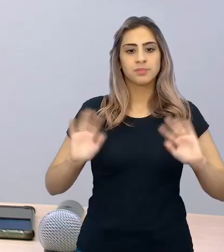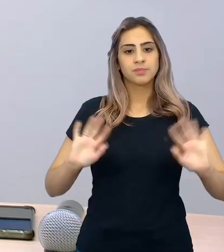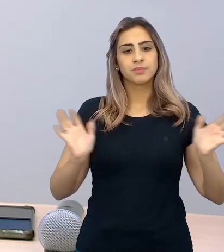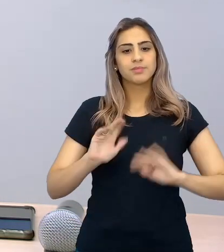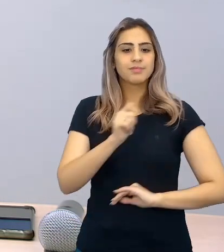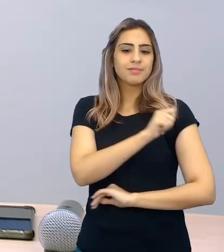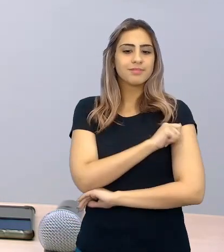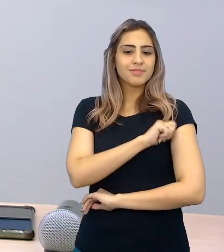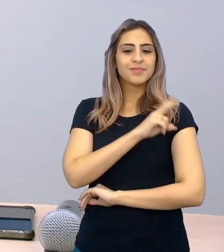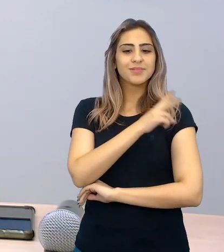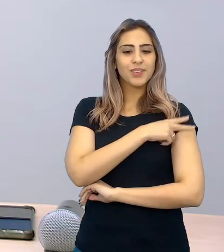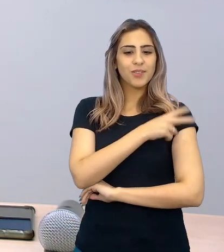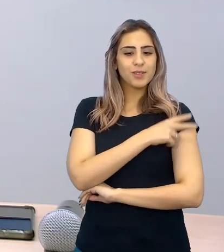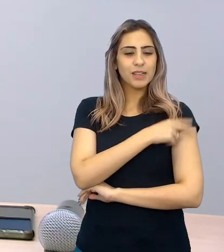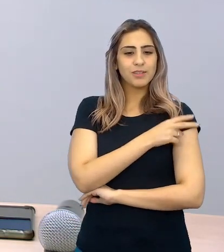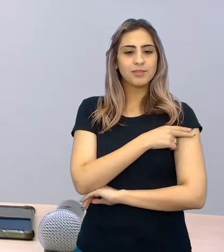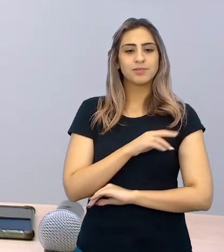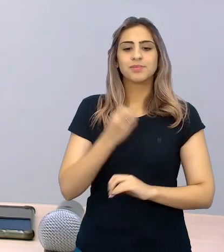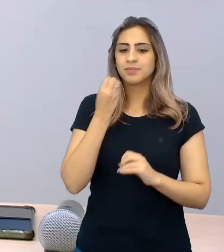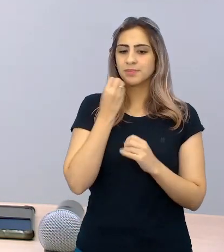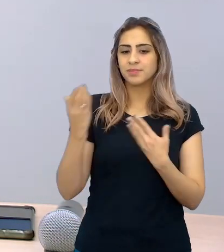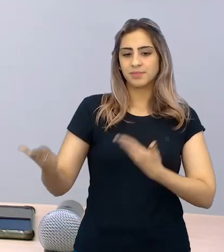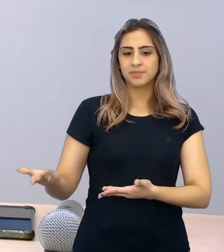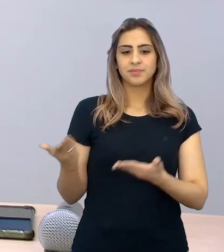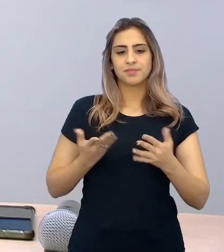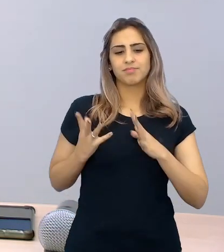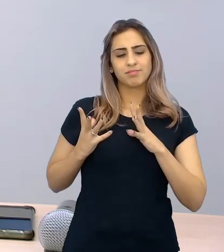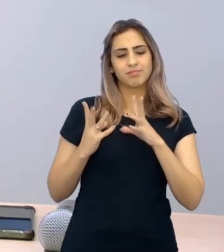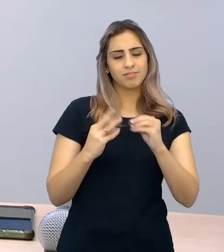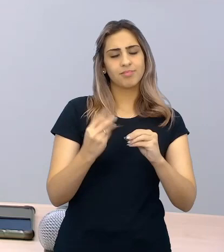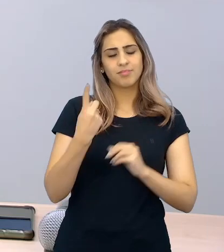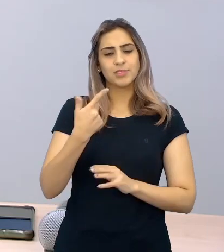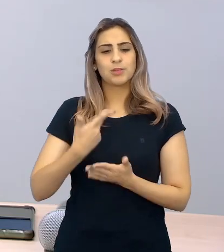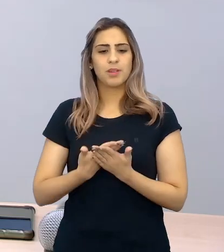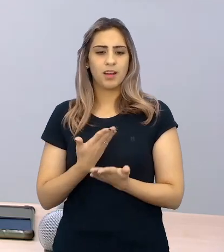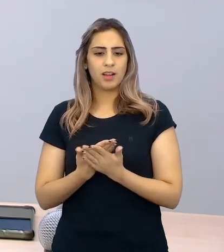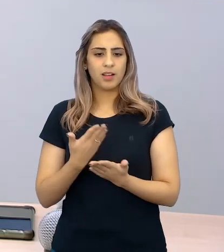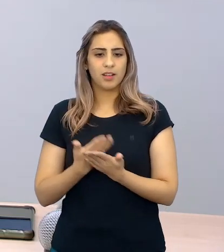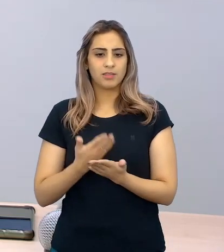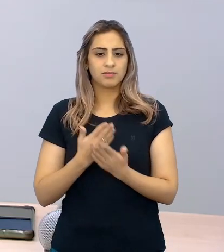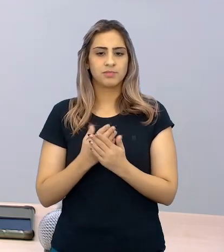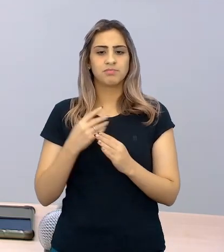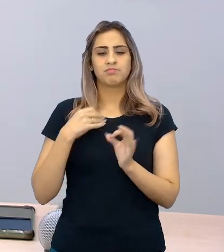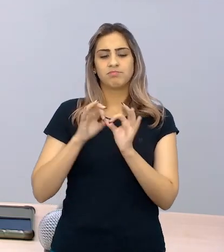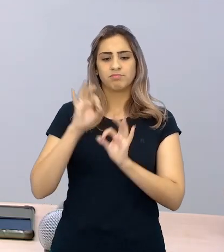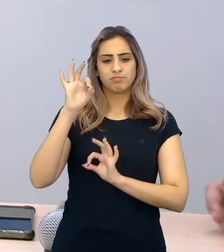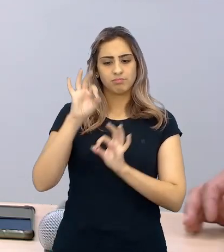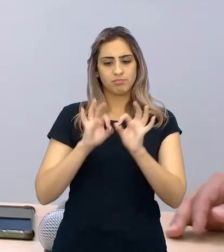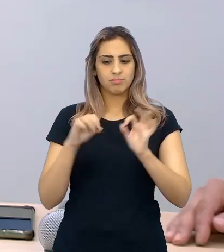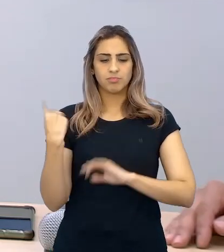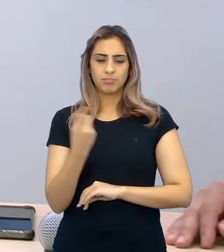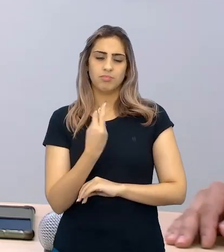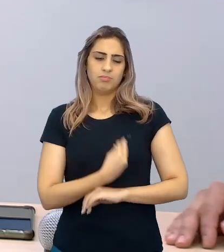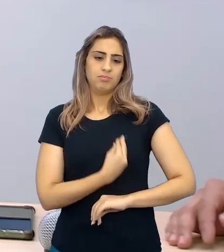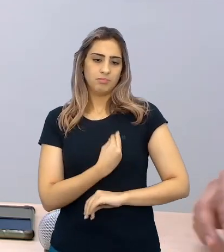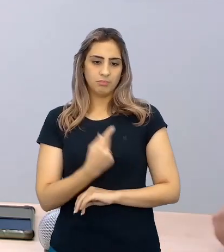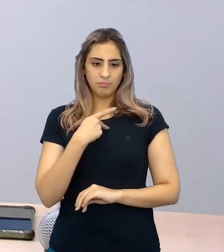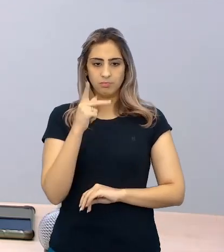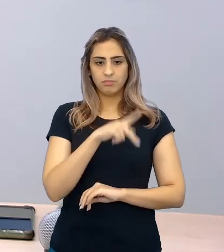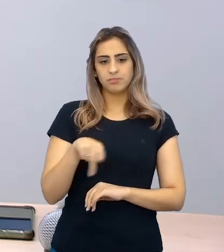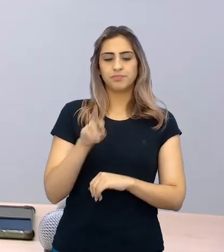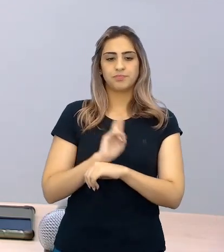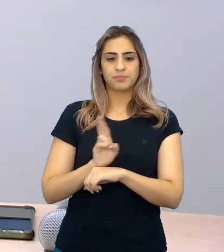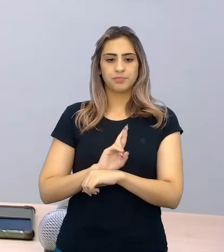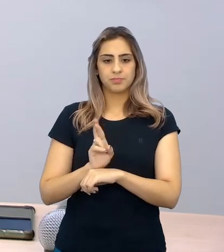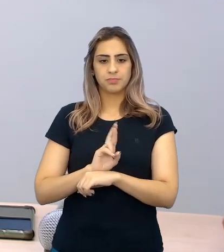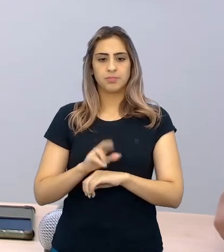Olá, estudantes da segunda série do ensino médio. Sejam todos bem-vindos a mais uma aula de medidas para a existência da vida. Eu sou a professora